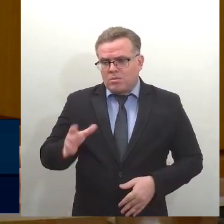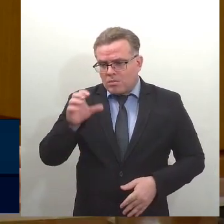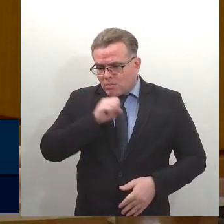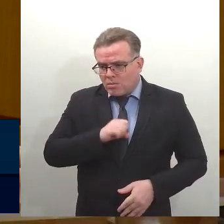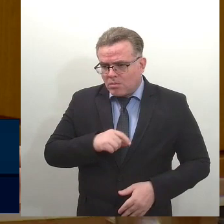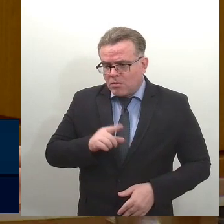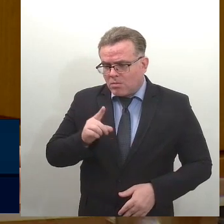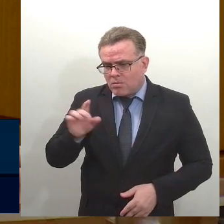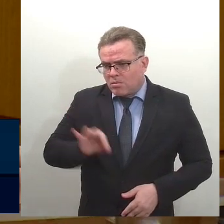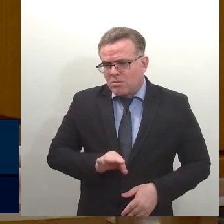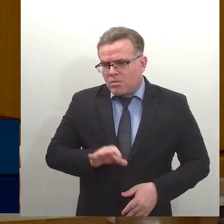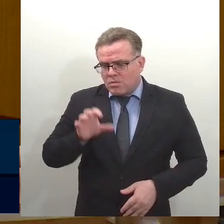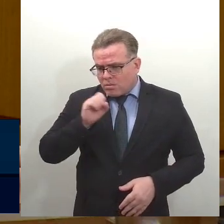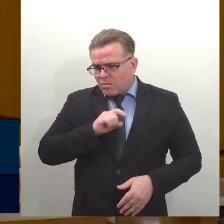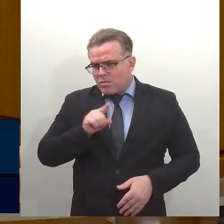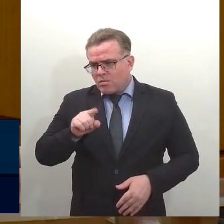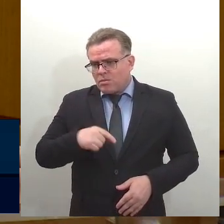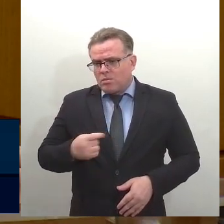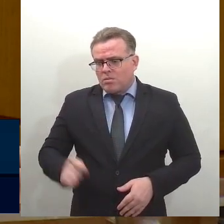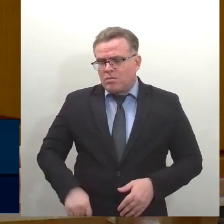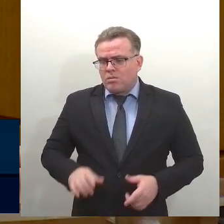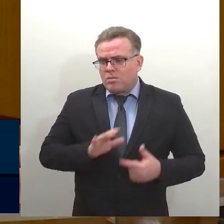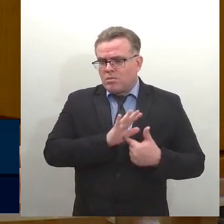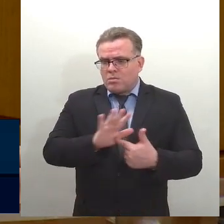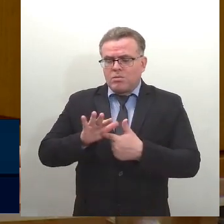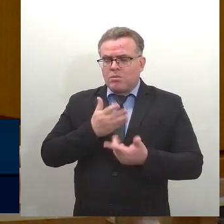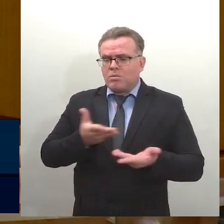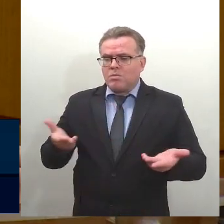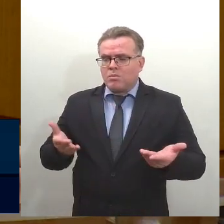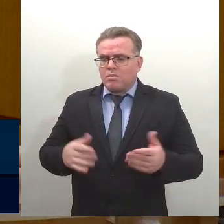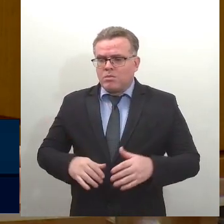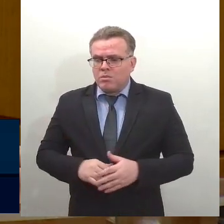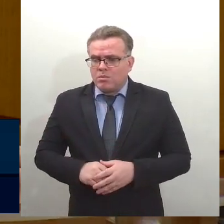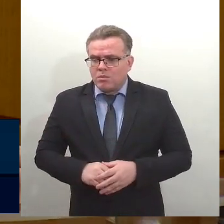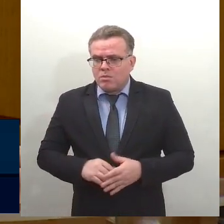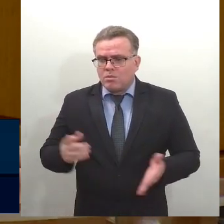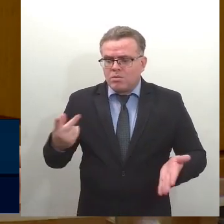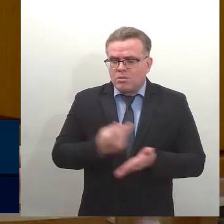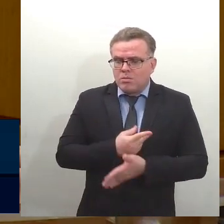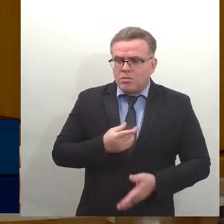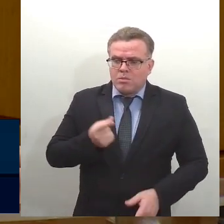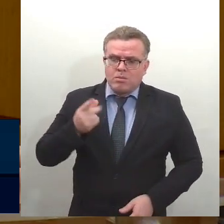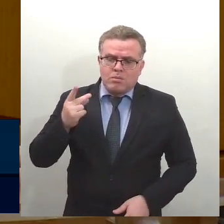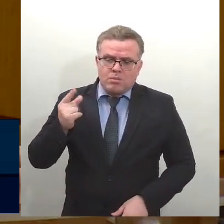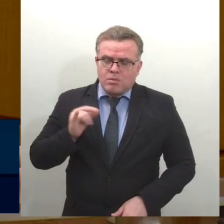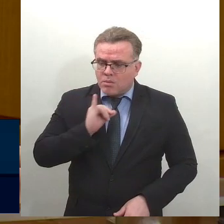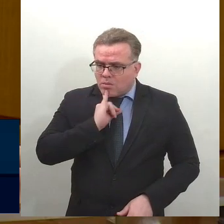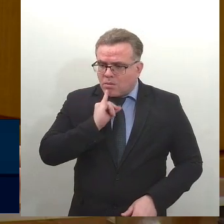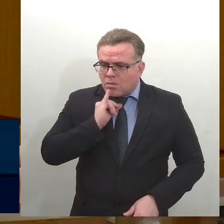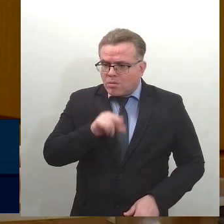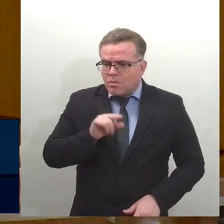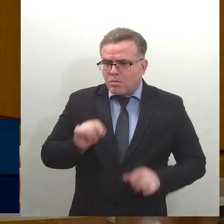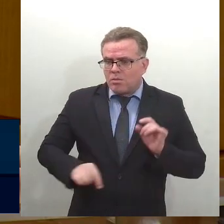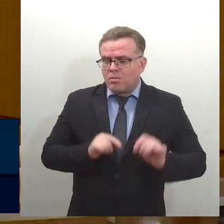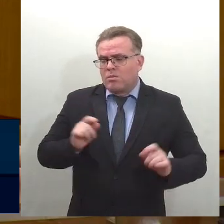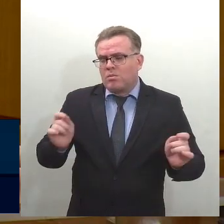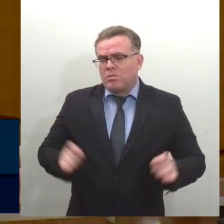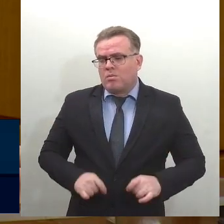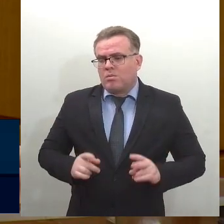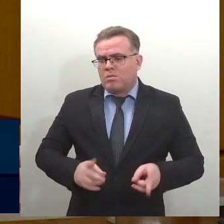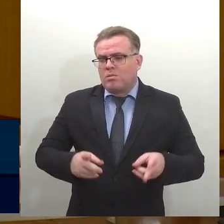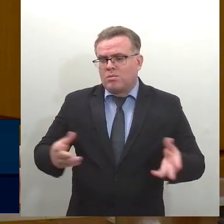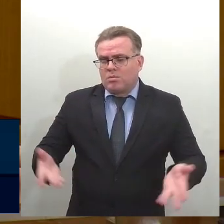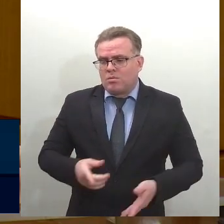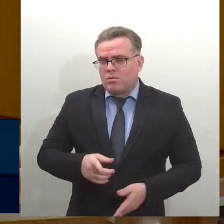1% eu vou mostrar aqui, do que era Itabaiana para o que é Itabaiana. Quem não conheceu Itabaiana de